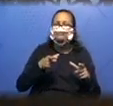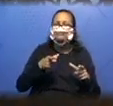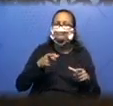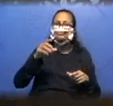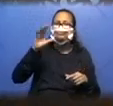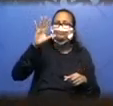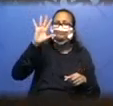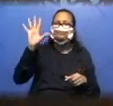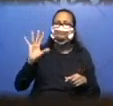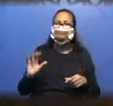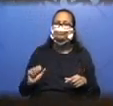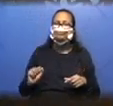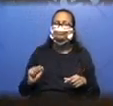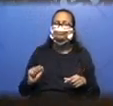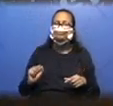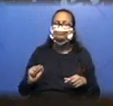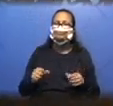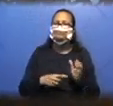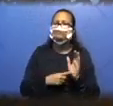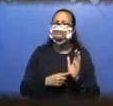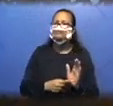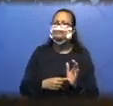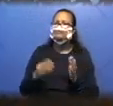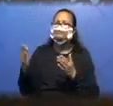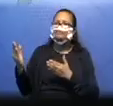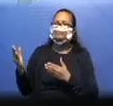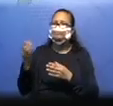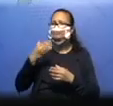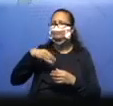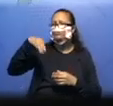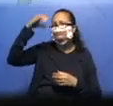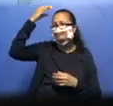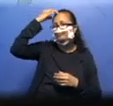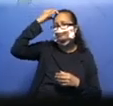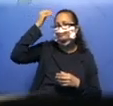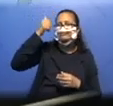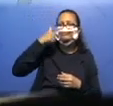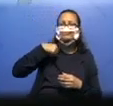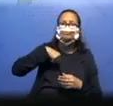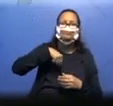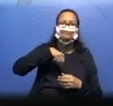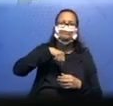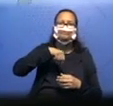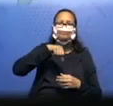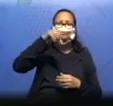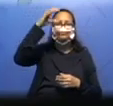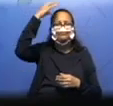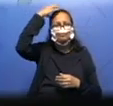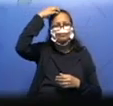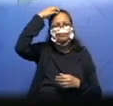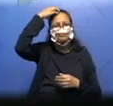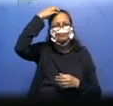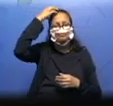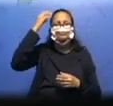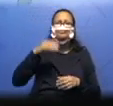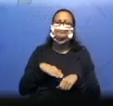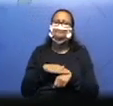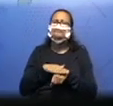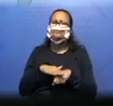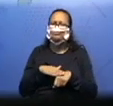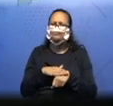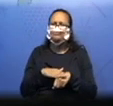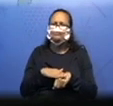Observe na localização do mapa. Olha lá, ó, mostrei para vocês. Olha lá o rei Fernando e a rainha Isabel.